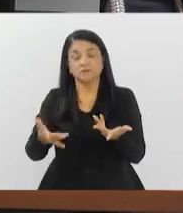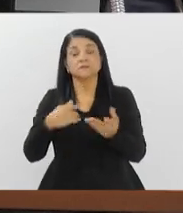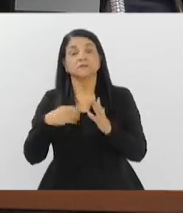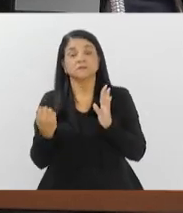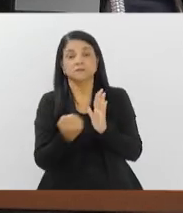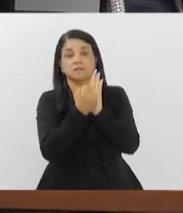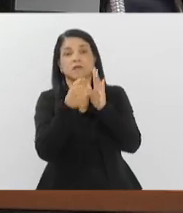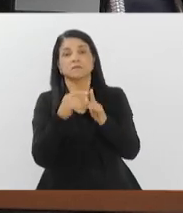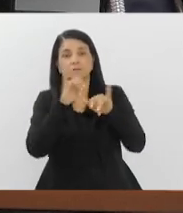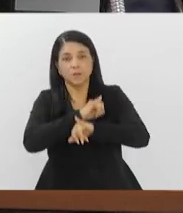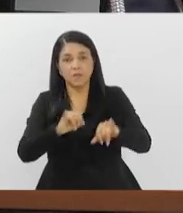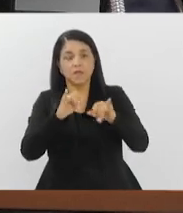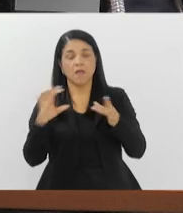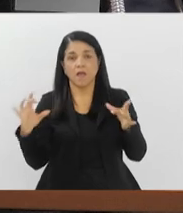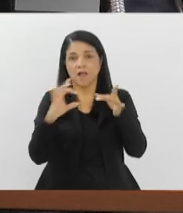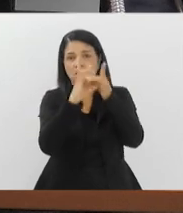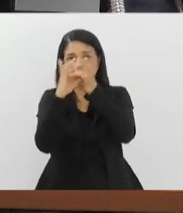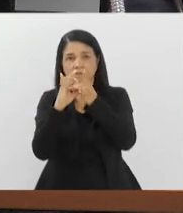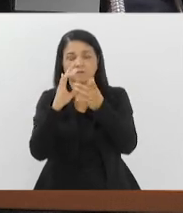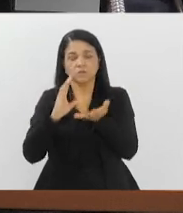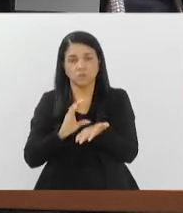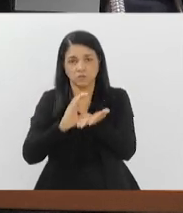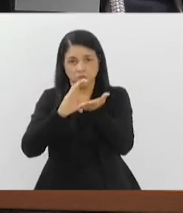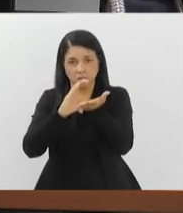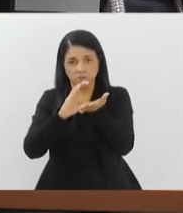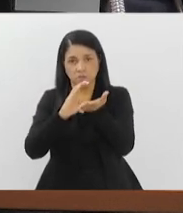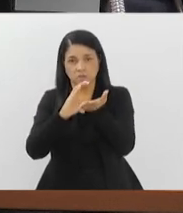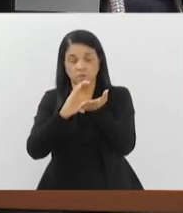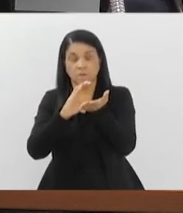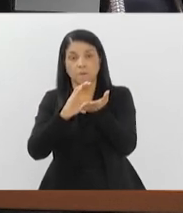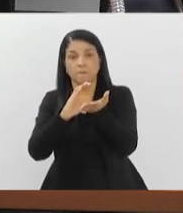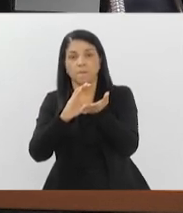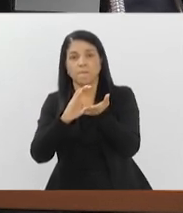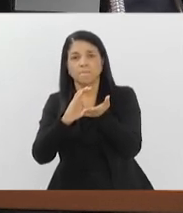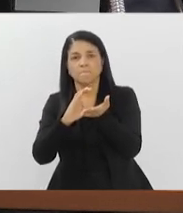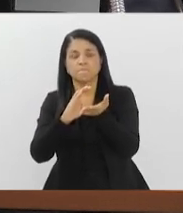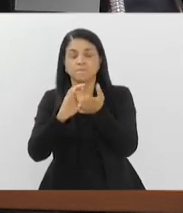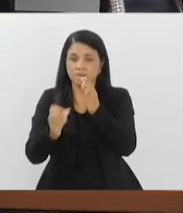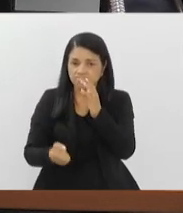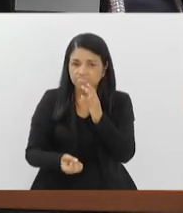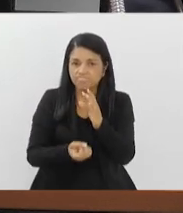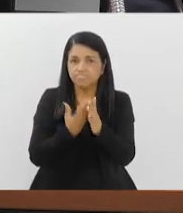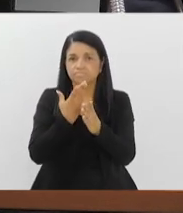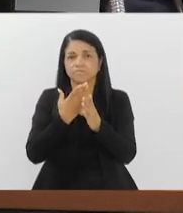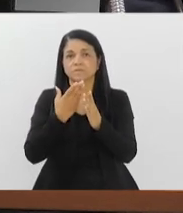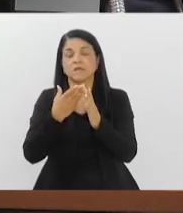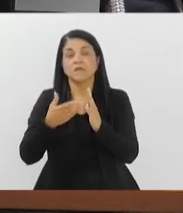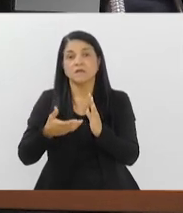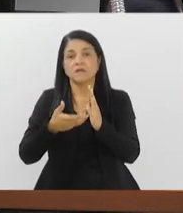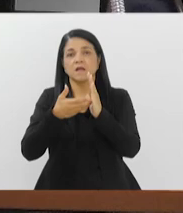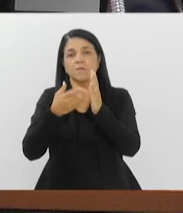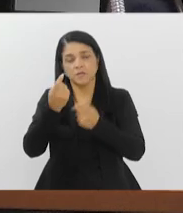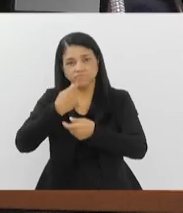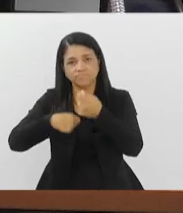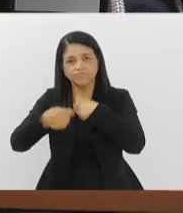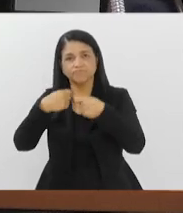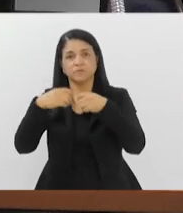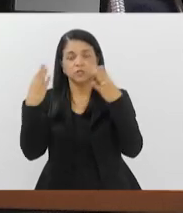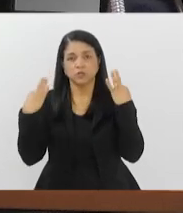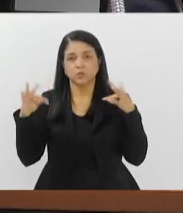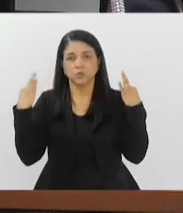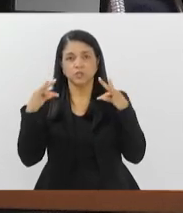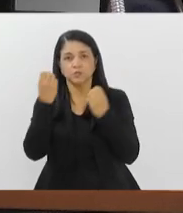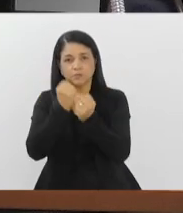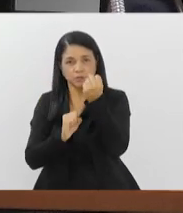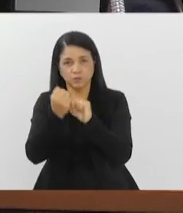também aqui a aliança entre o Conselho, entre a recém-fundada Câmara de Comércio, Indústria, Turismo,